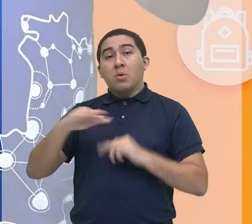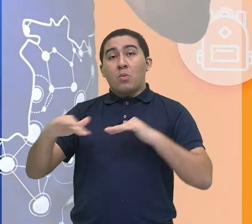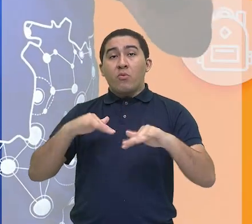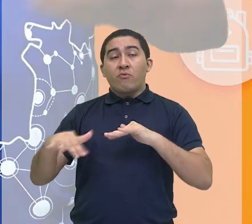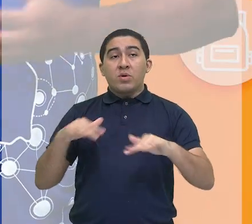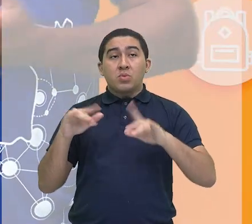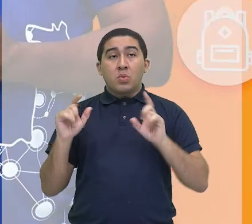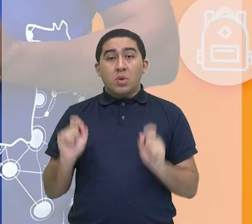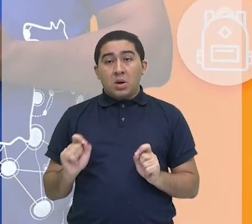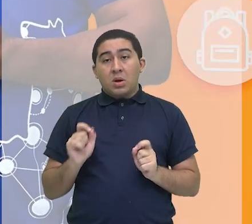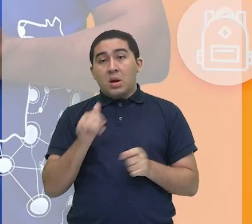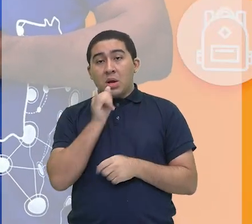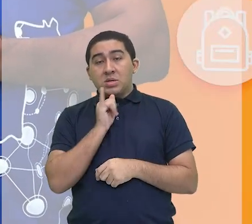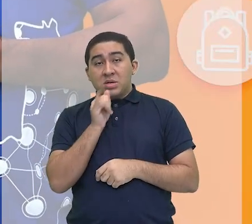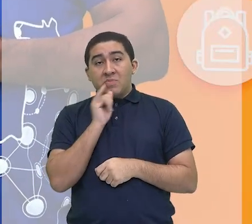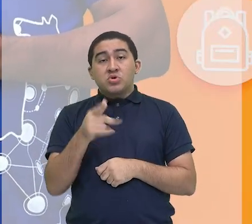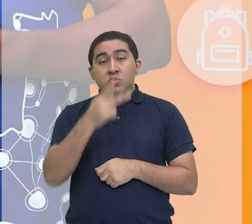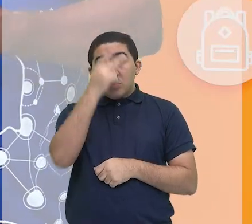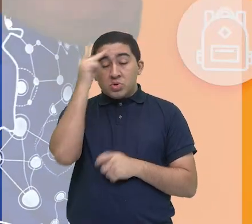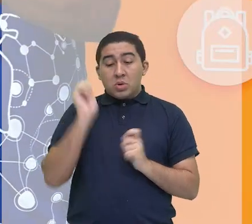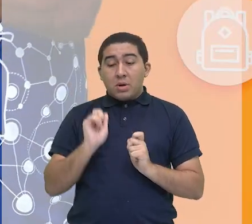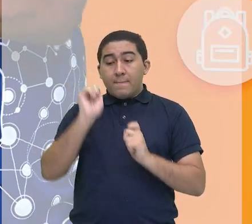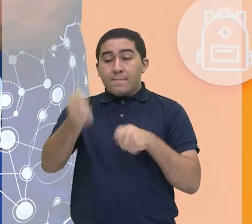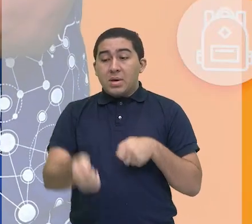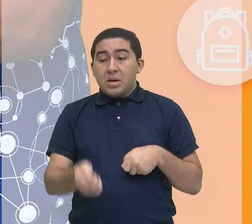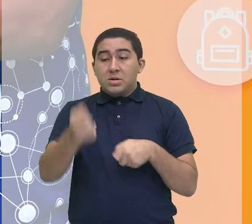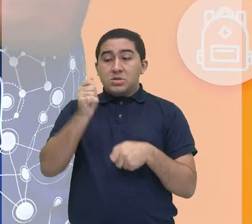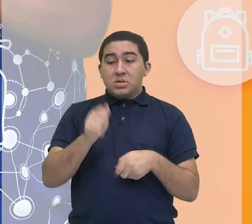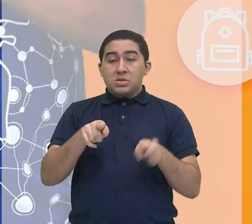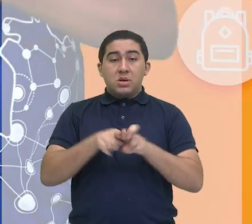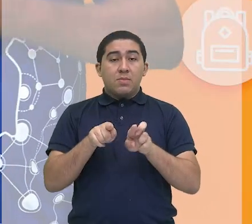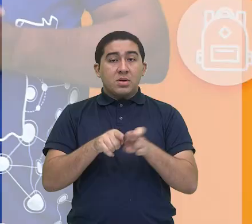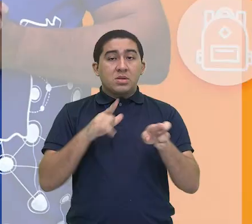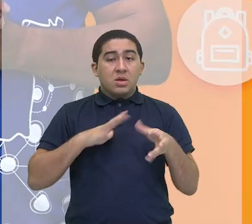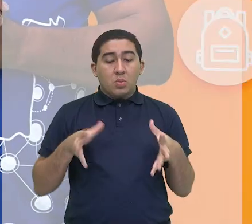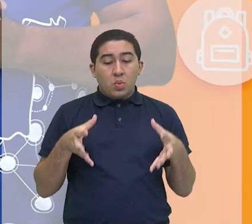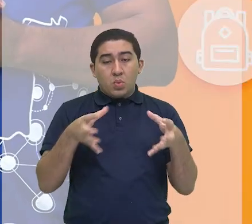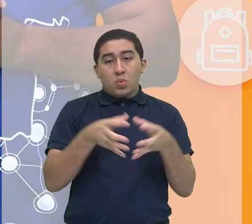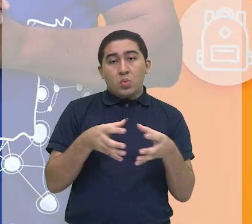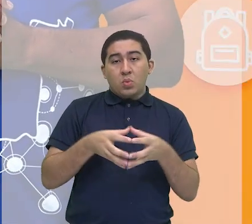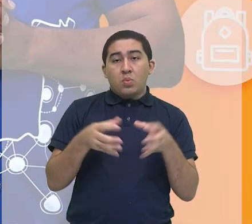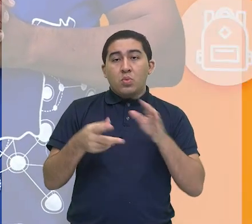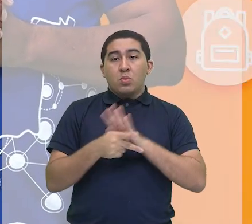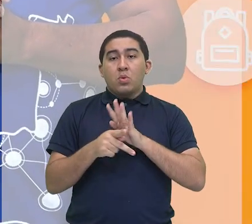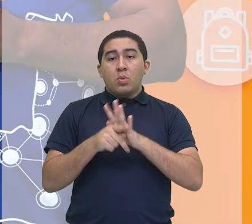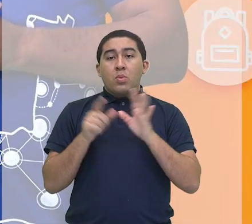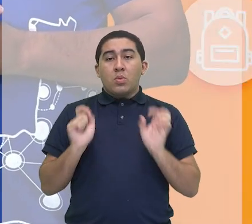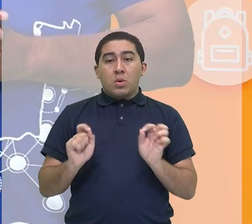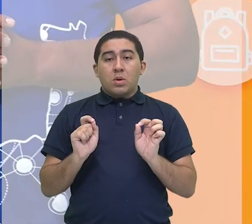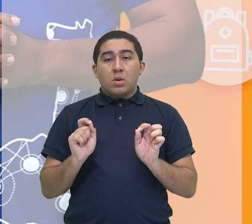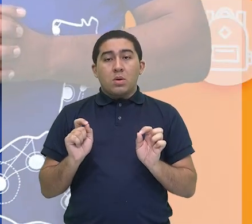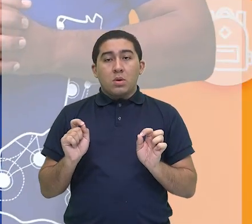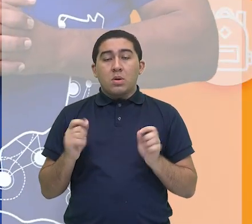movimento dos pescadores, tem o grupo, né, dos